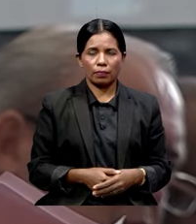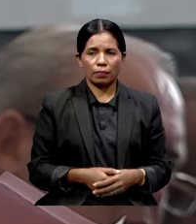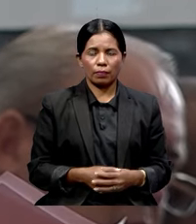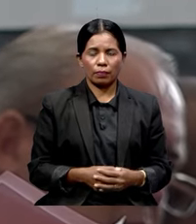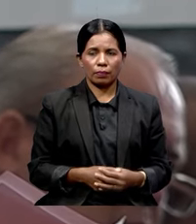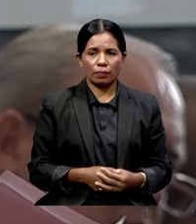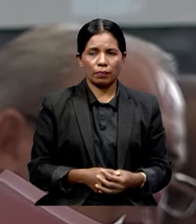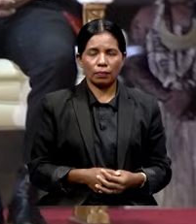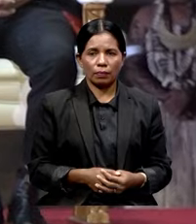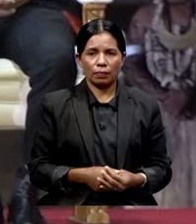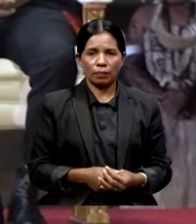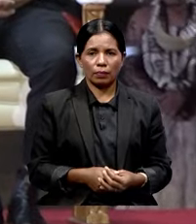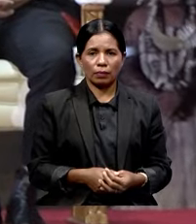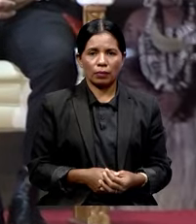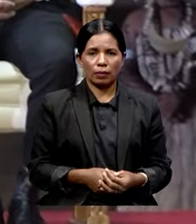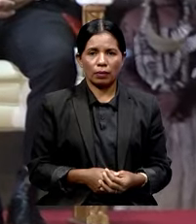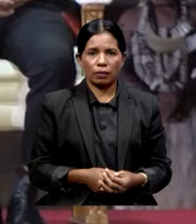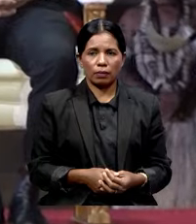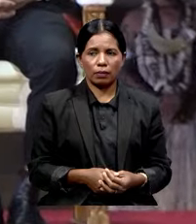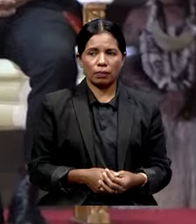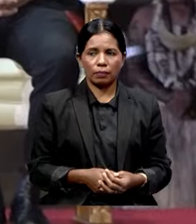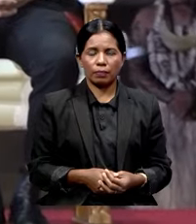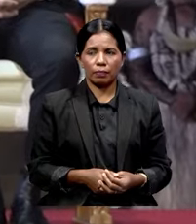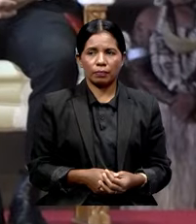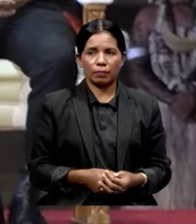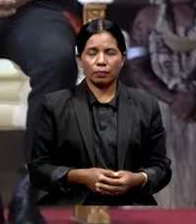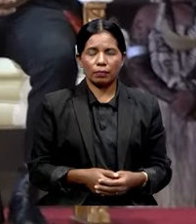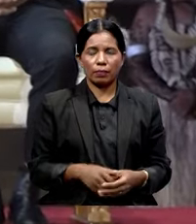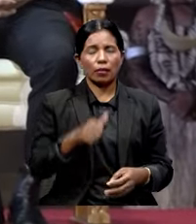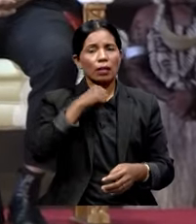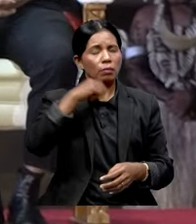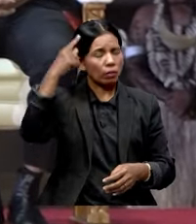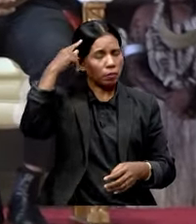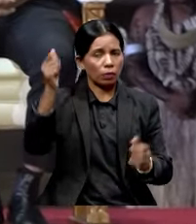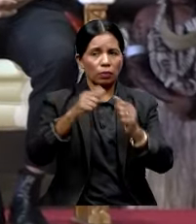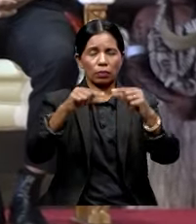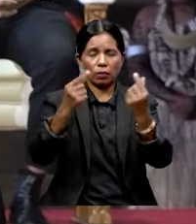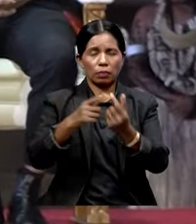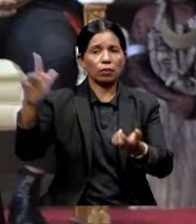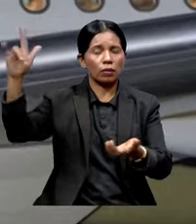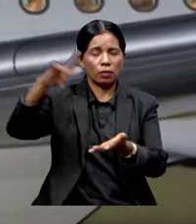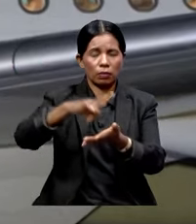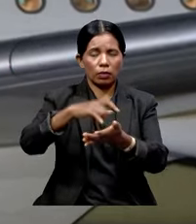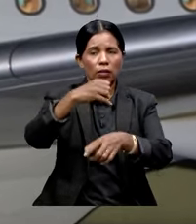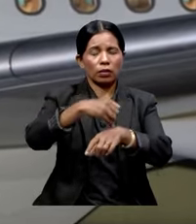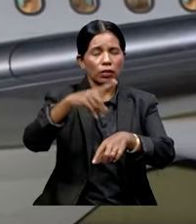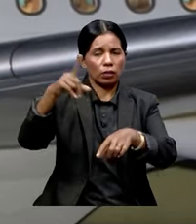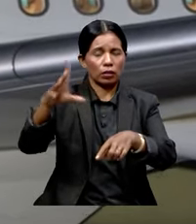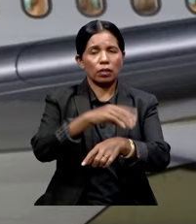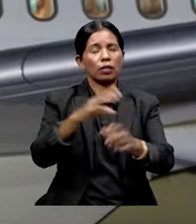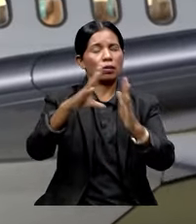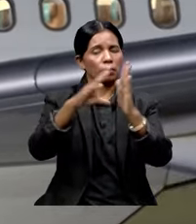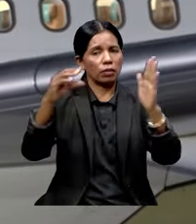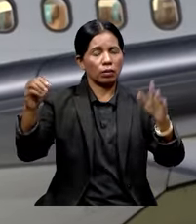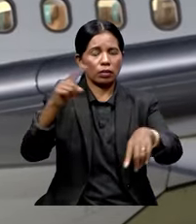change, health and education. Papa Francisco, delegação do Aeroporto Internacional Jacksons e Tukhitu Kalang,